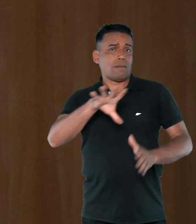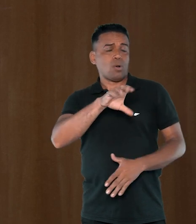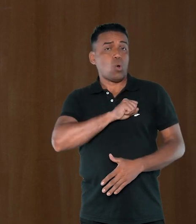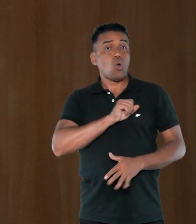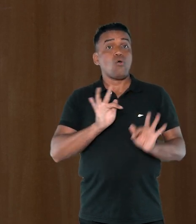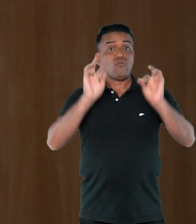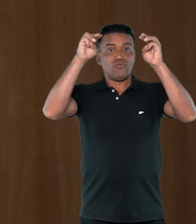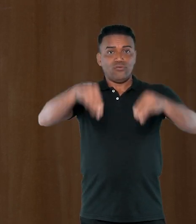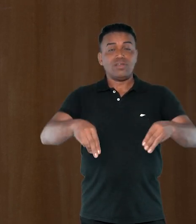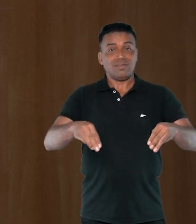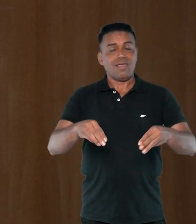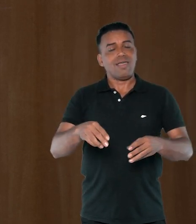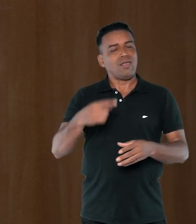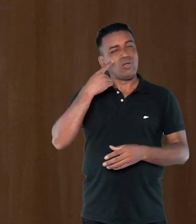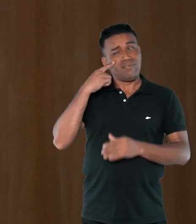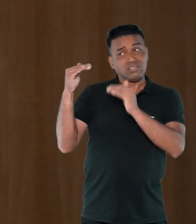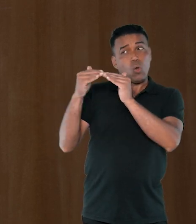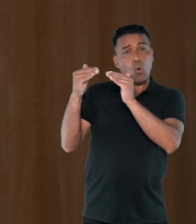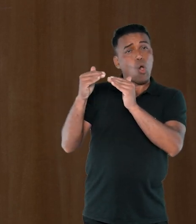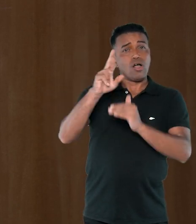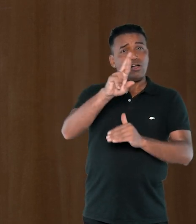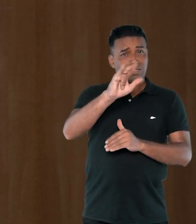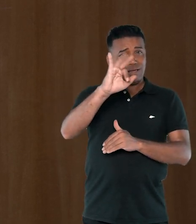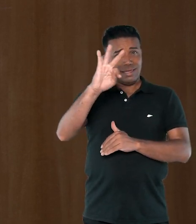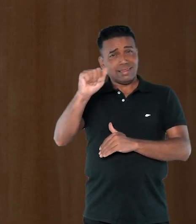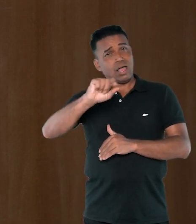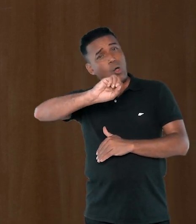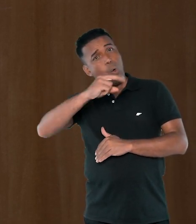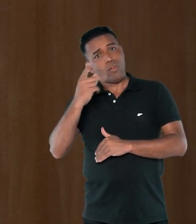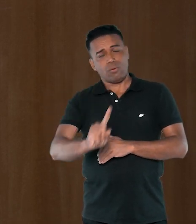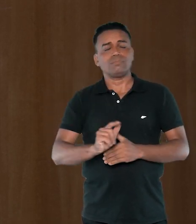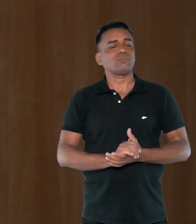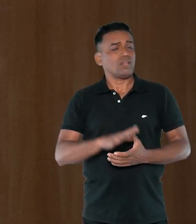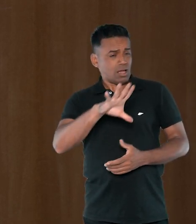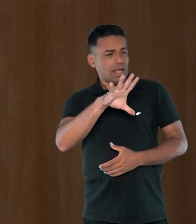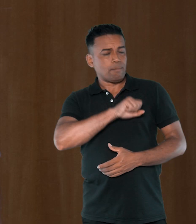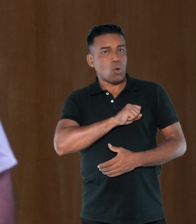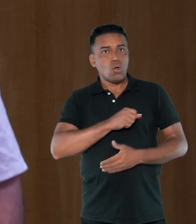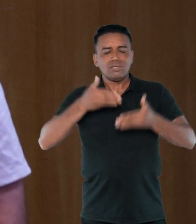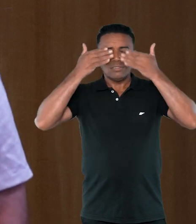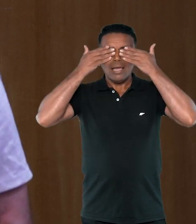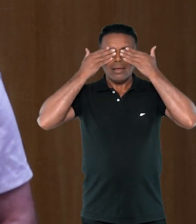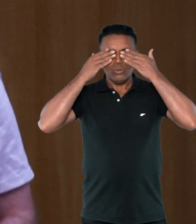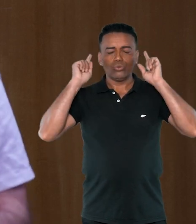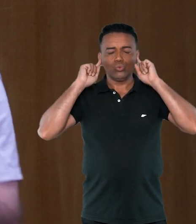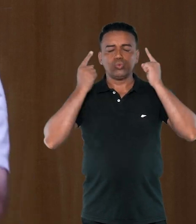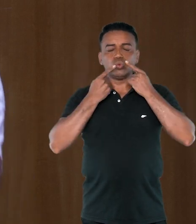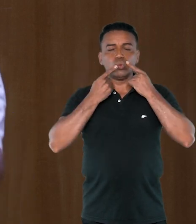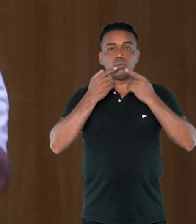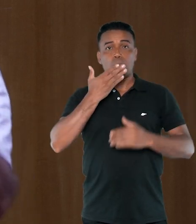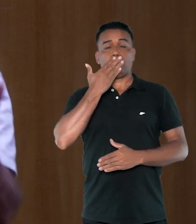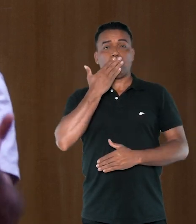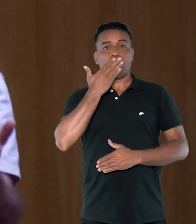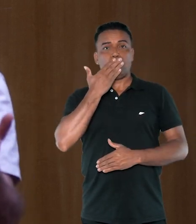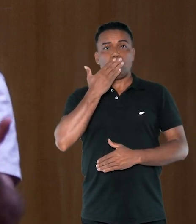Spechit. Hoje ela mora no Canadá. E a Rita tem um poema sobre o amor, que o poema termina assim, e eu quero ver se